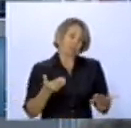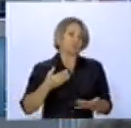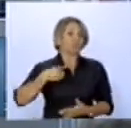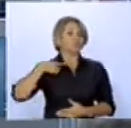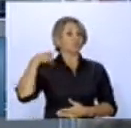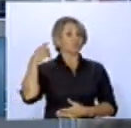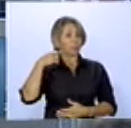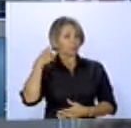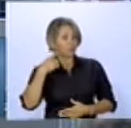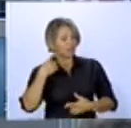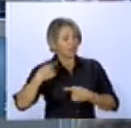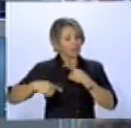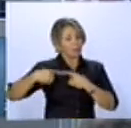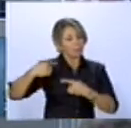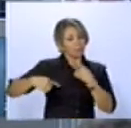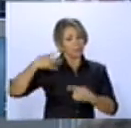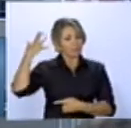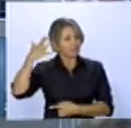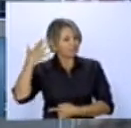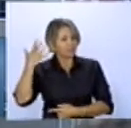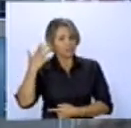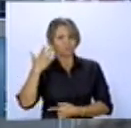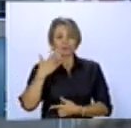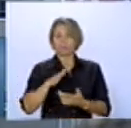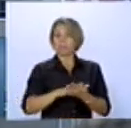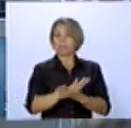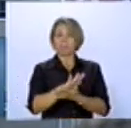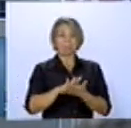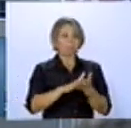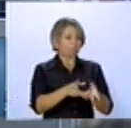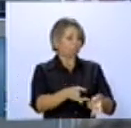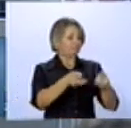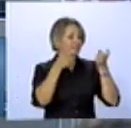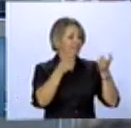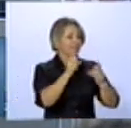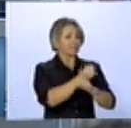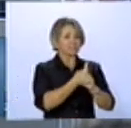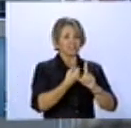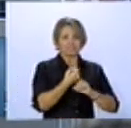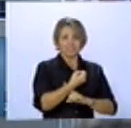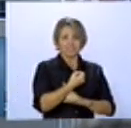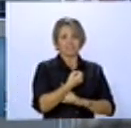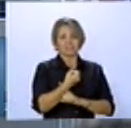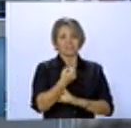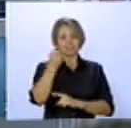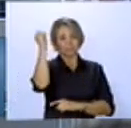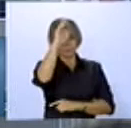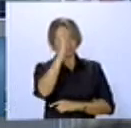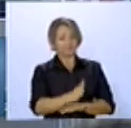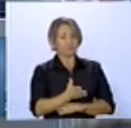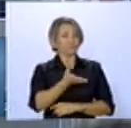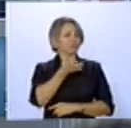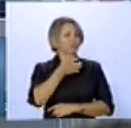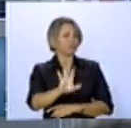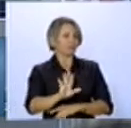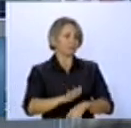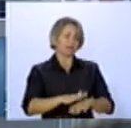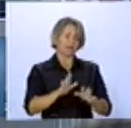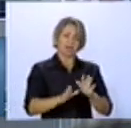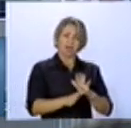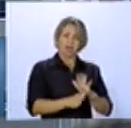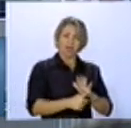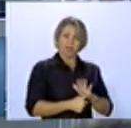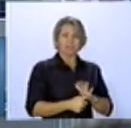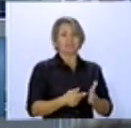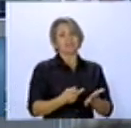exceções não percebe que a sociedade brasileira não suporta mais tanta corrupção original especificamente